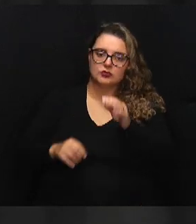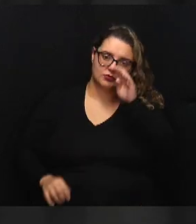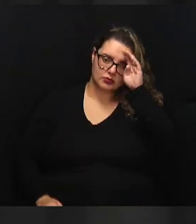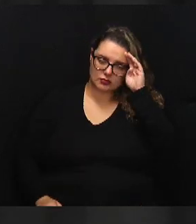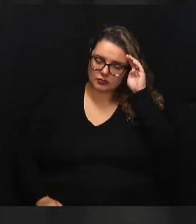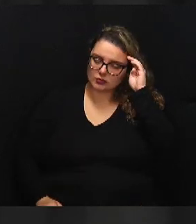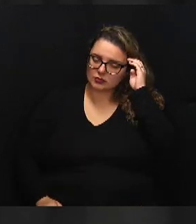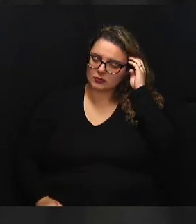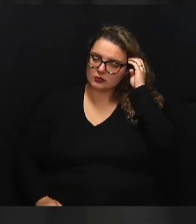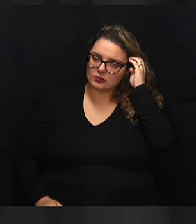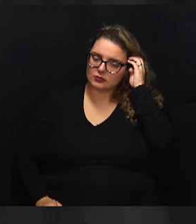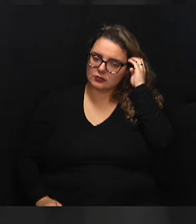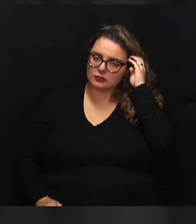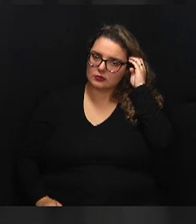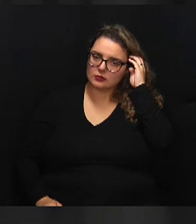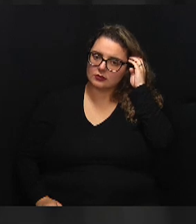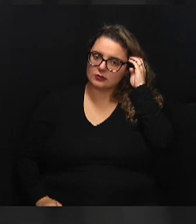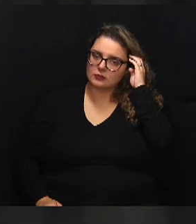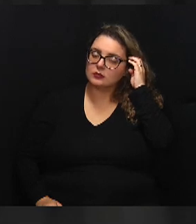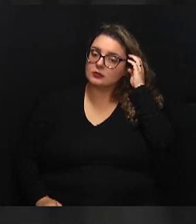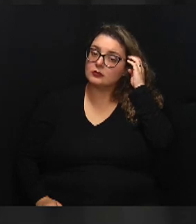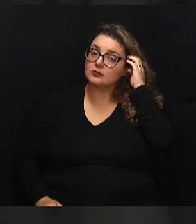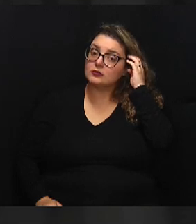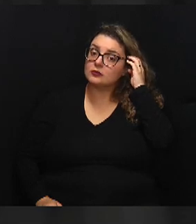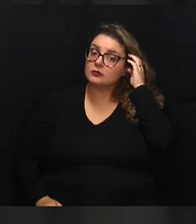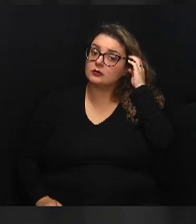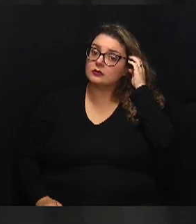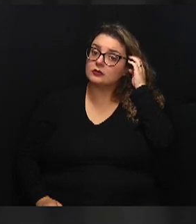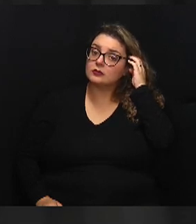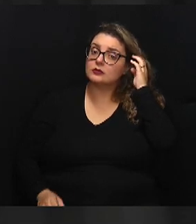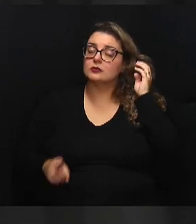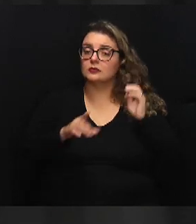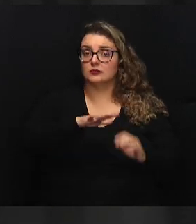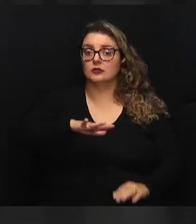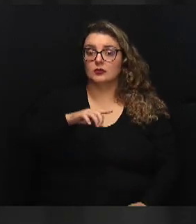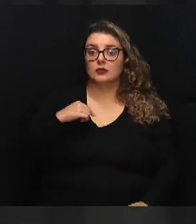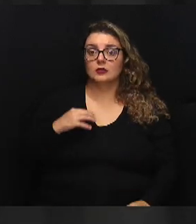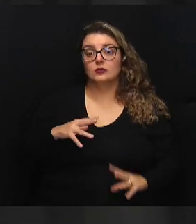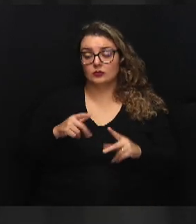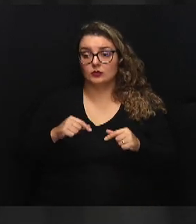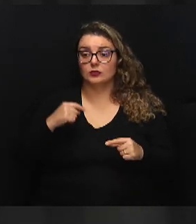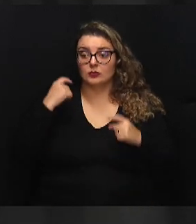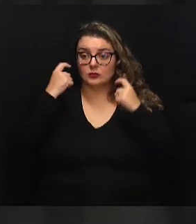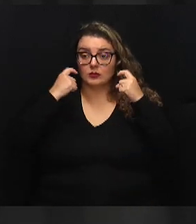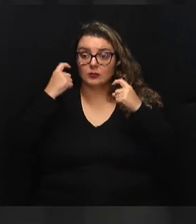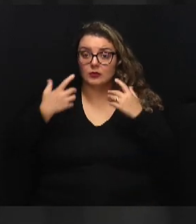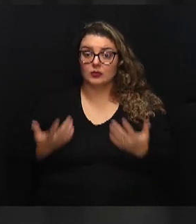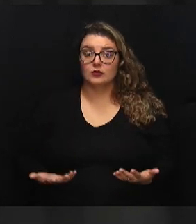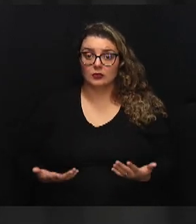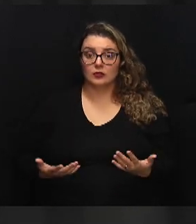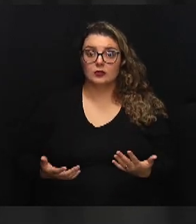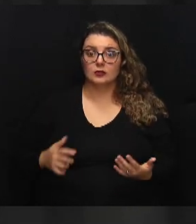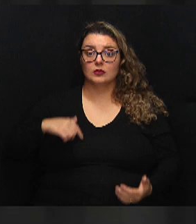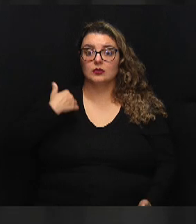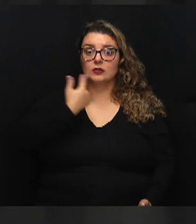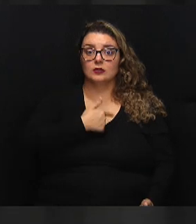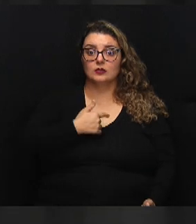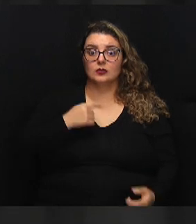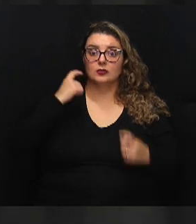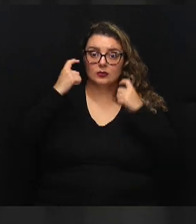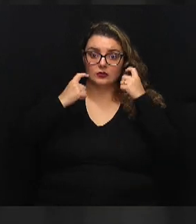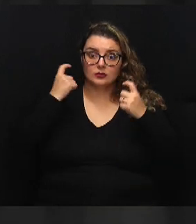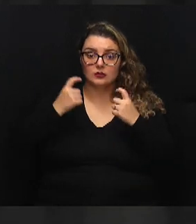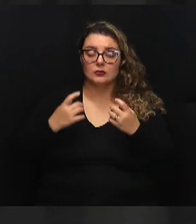bairro, do distrito. Sim. Isso tudo a gente tem que preocupar e a gente tem nós temos nos preocupado com